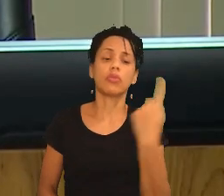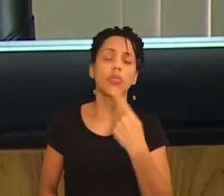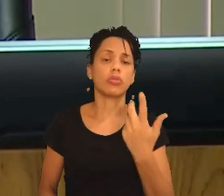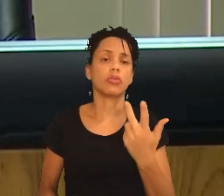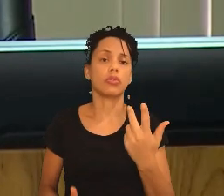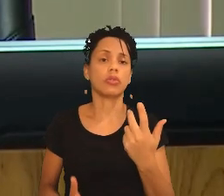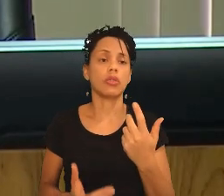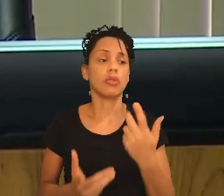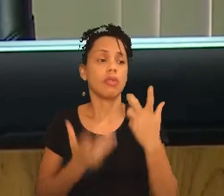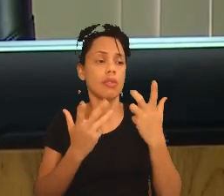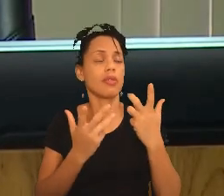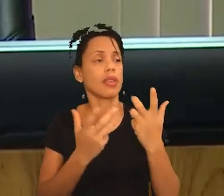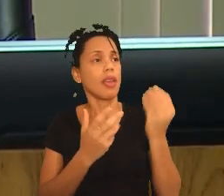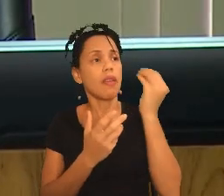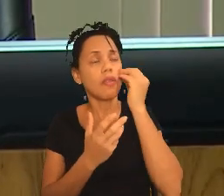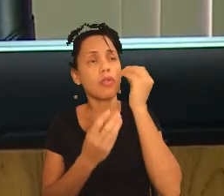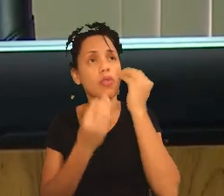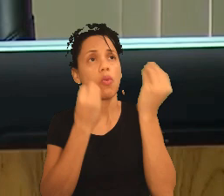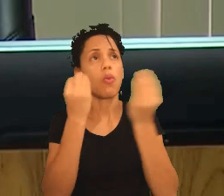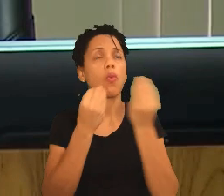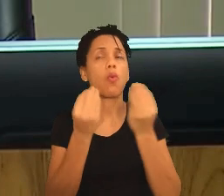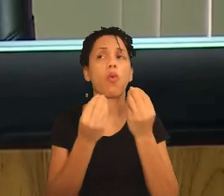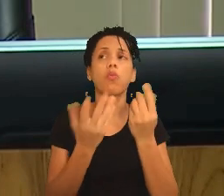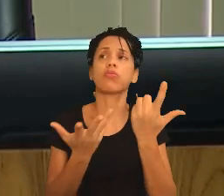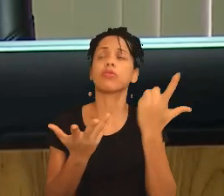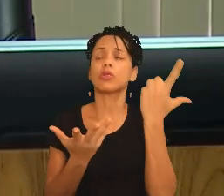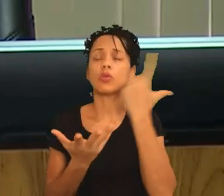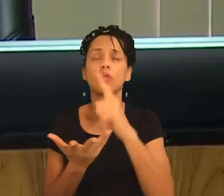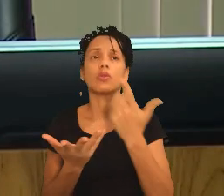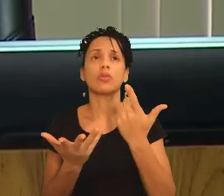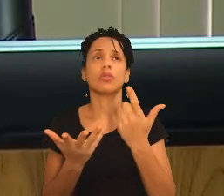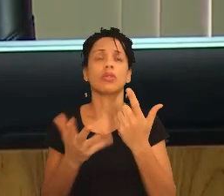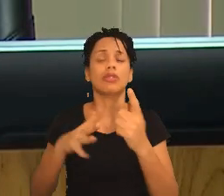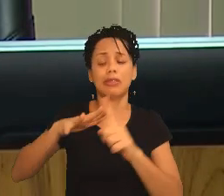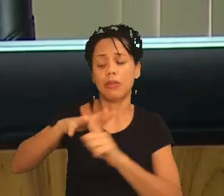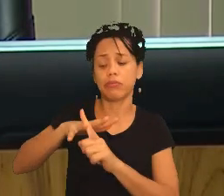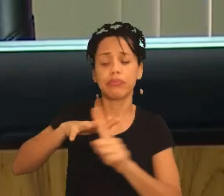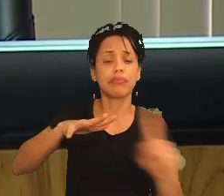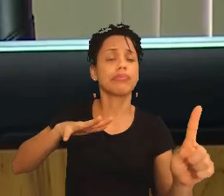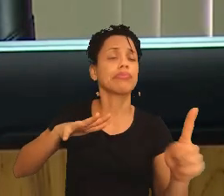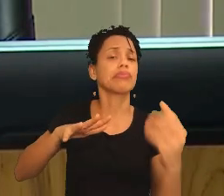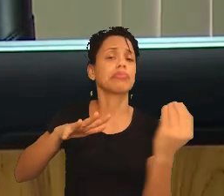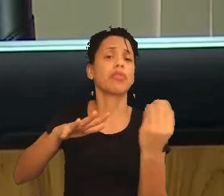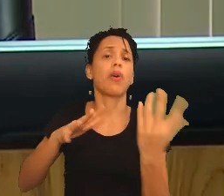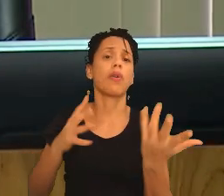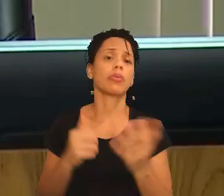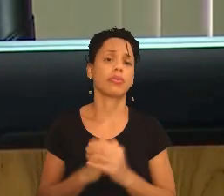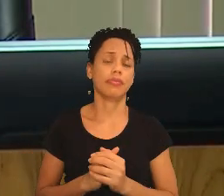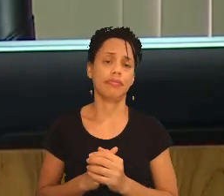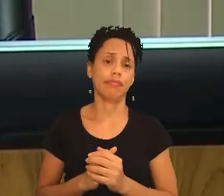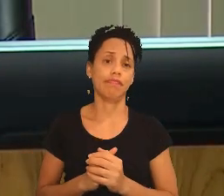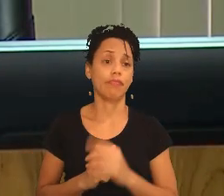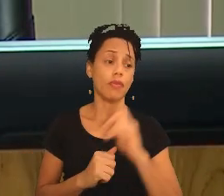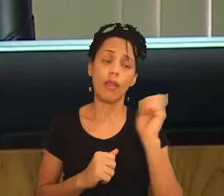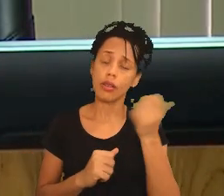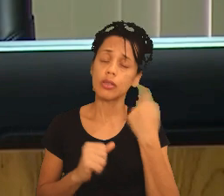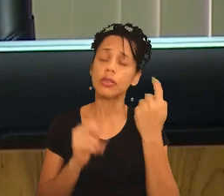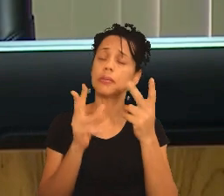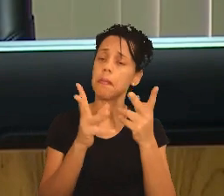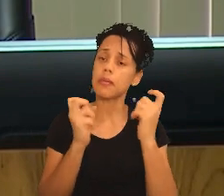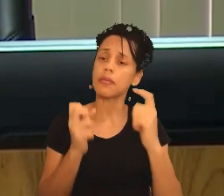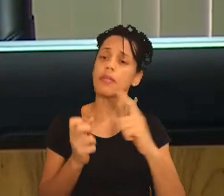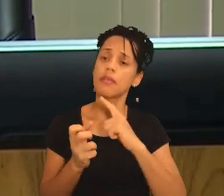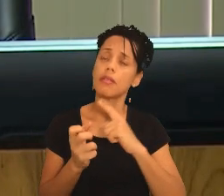ele precisa ser incluído nisso. E foi daí que a gente começou a caminhar nessa luta. E de lá para cá, a gente